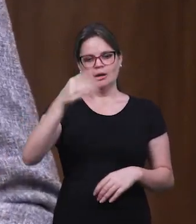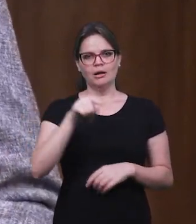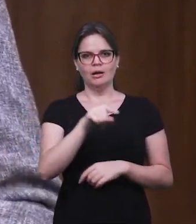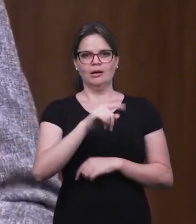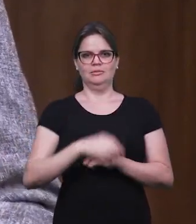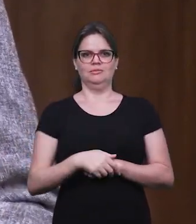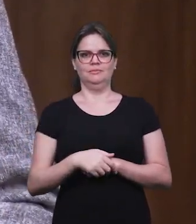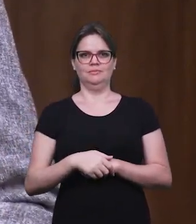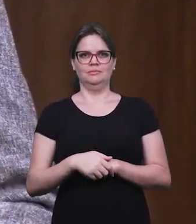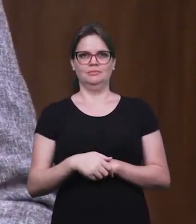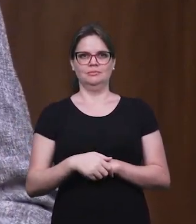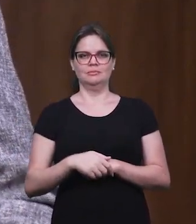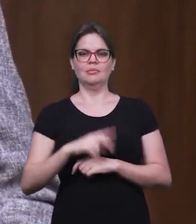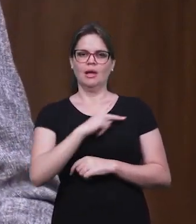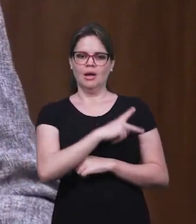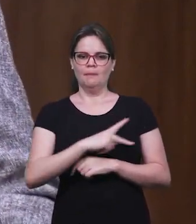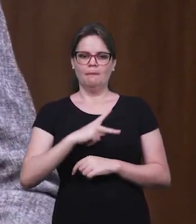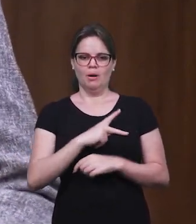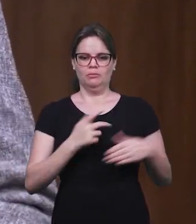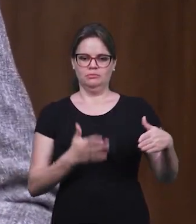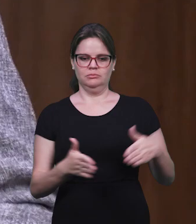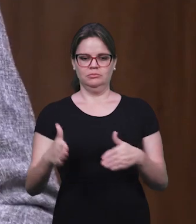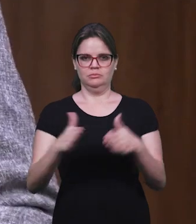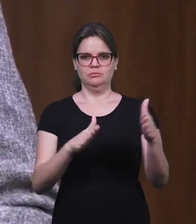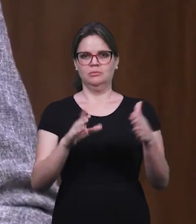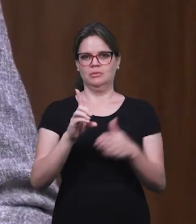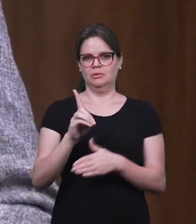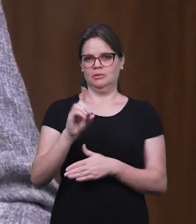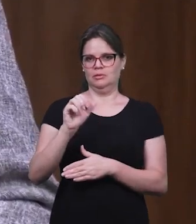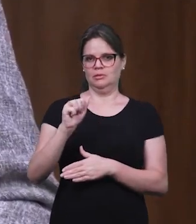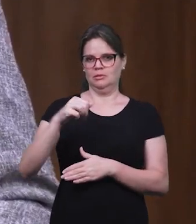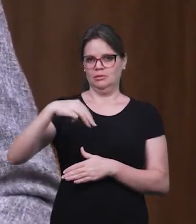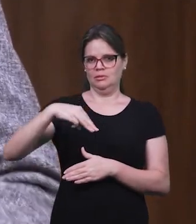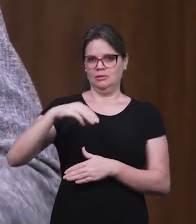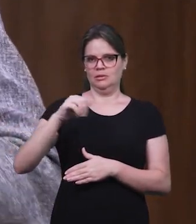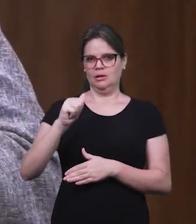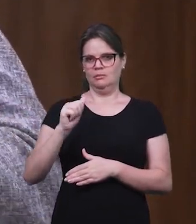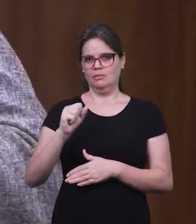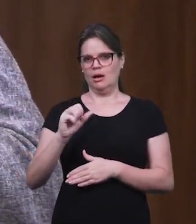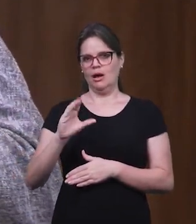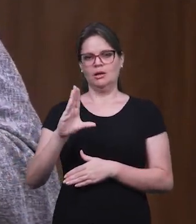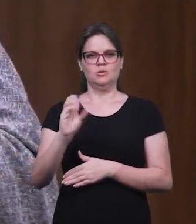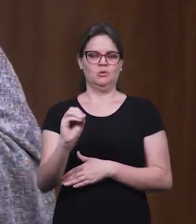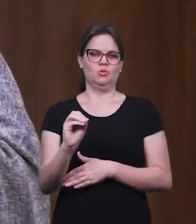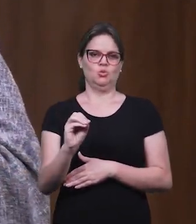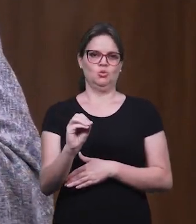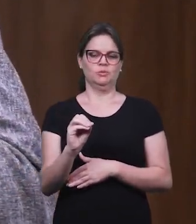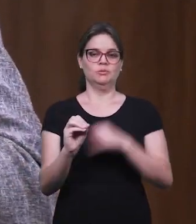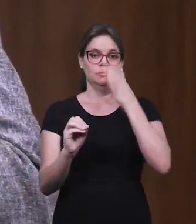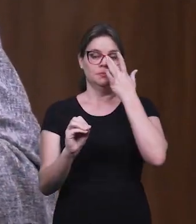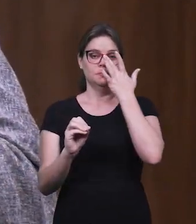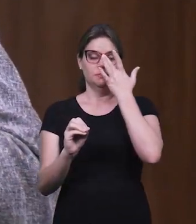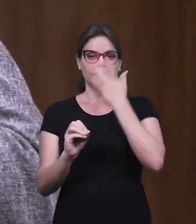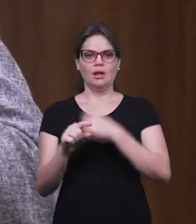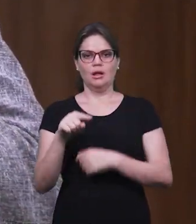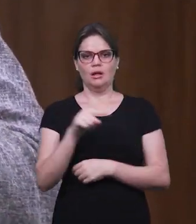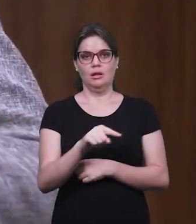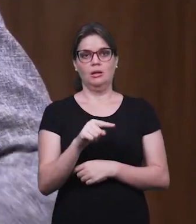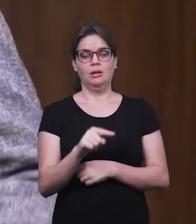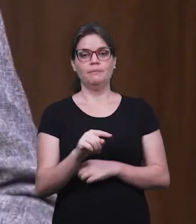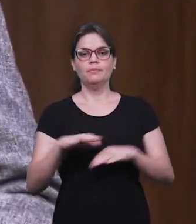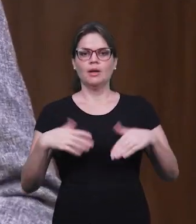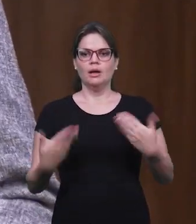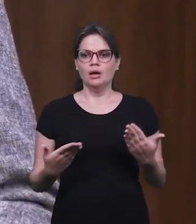ali, né, na Arábia, e ele não voltou a Jerusalém. Então, lembramos aqui que Paulo ele não teve um